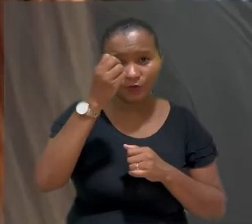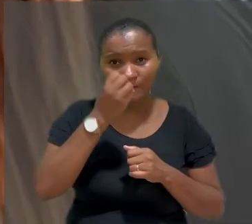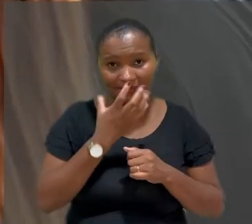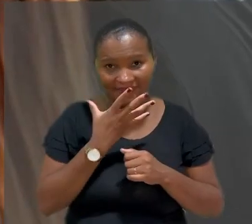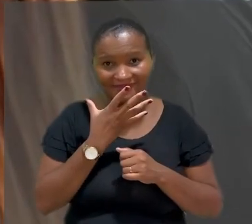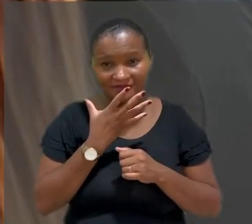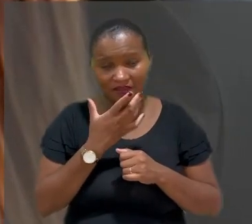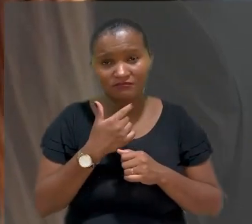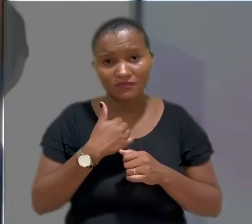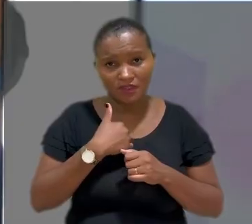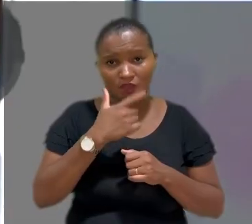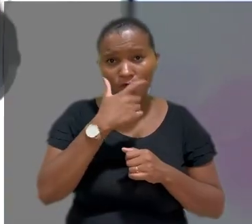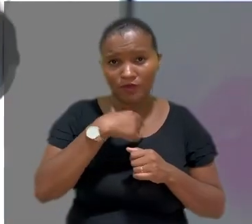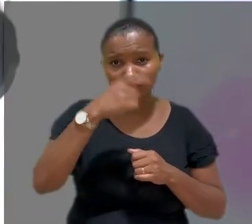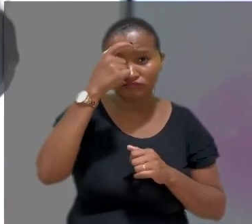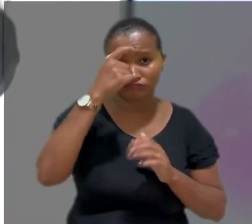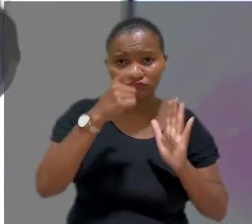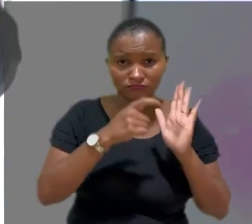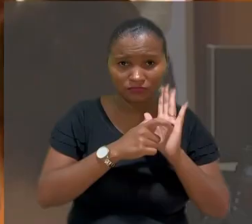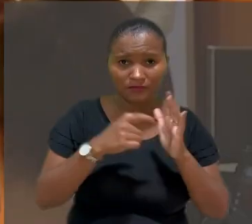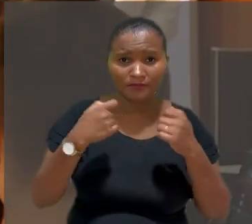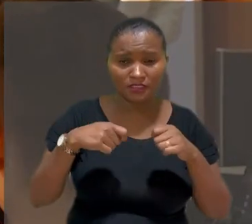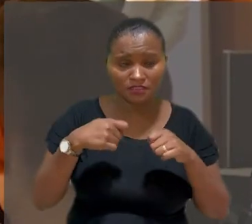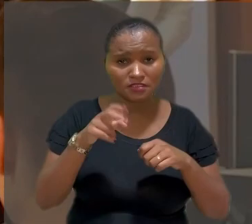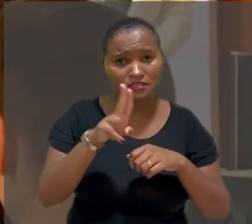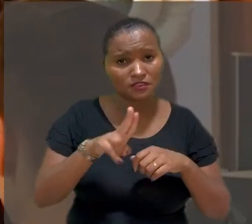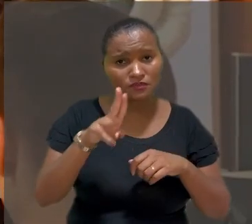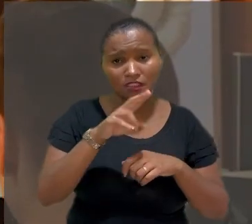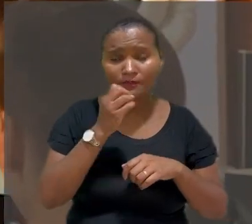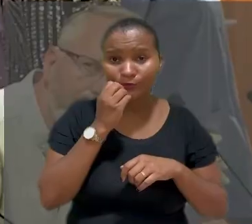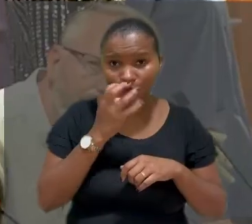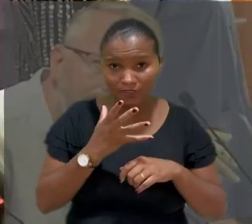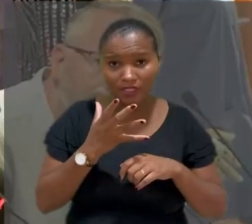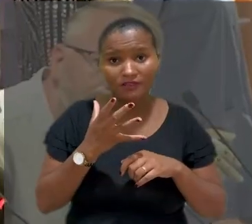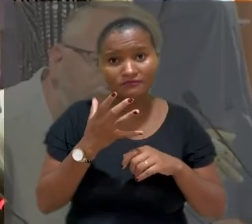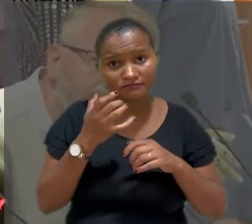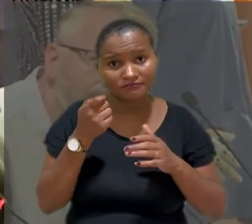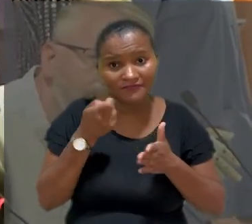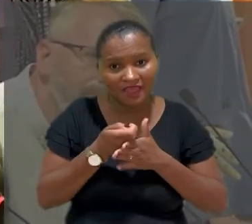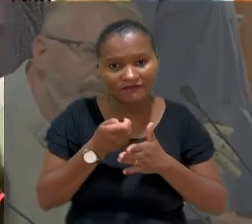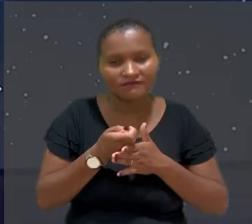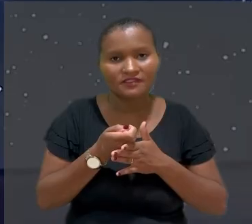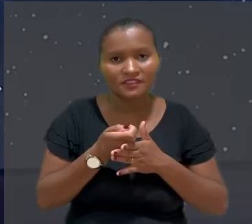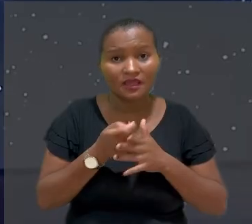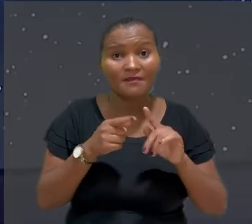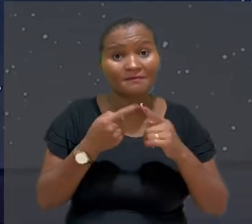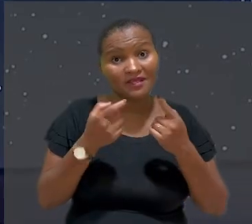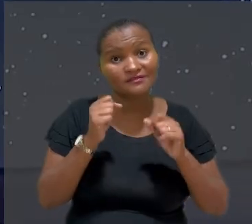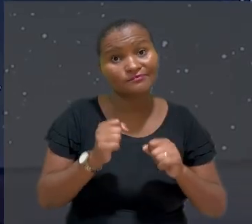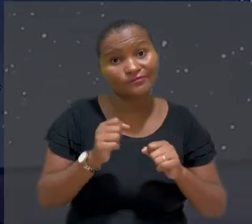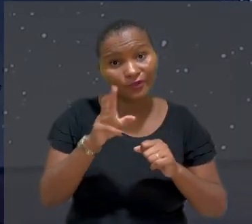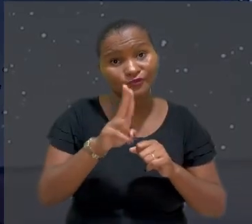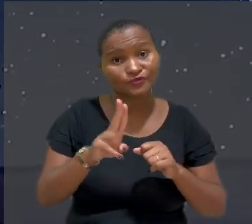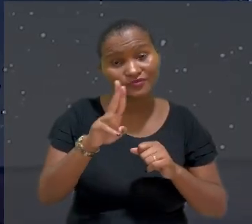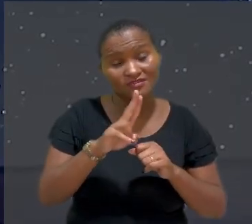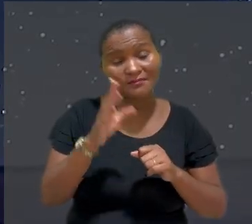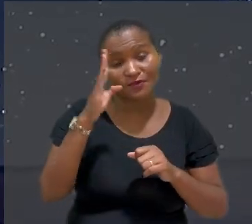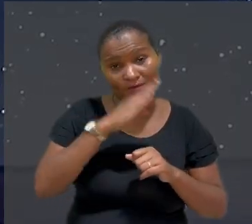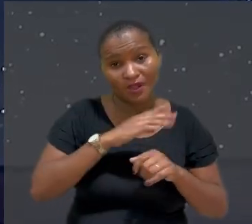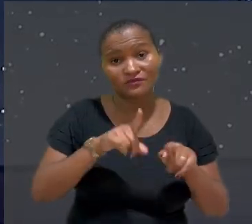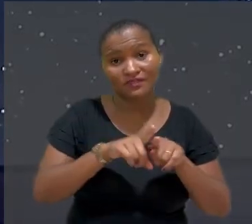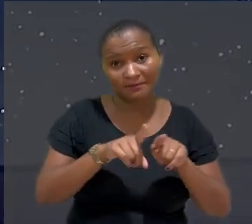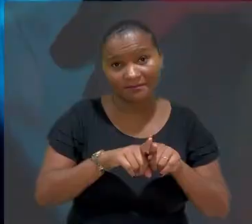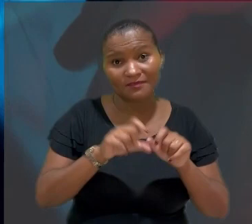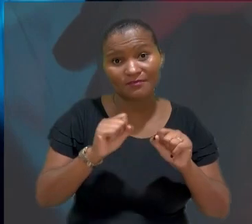movimento. Eu acho que a inteligência artificial ela pode ser usada para o bem, e ela deve ser usada para o bem. Mas ela pode ser usada para o mal? Sim. Pode fazer